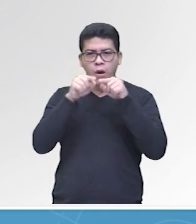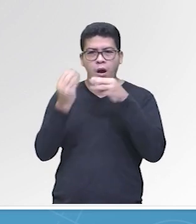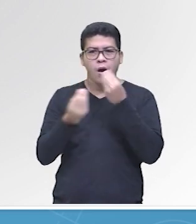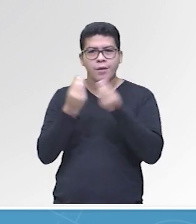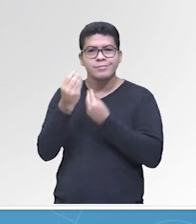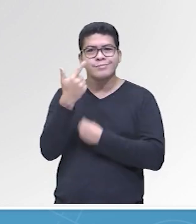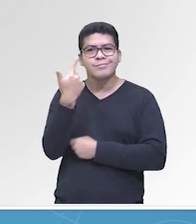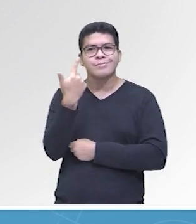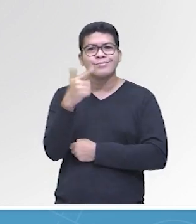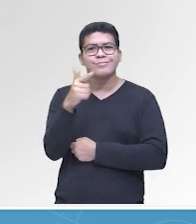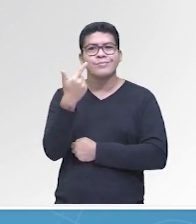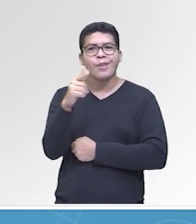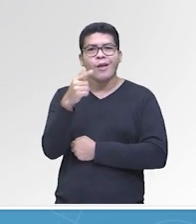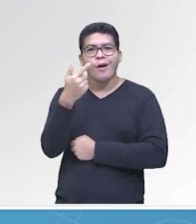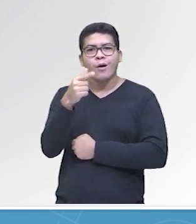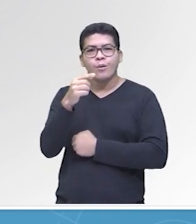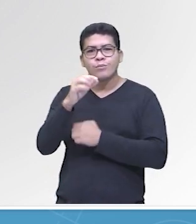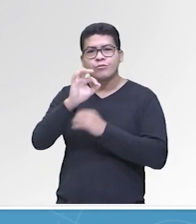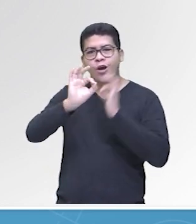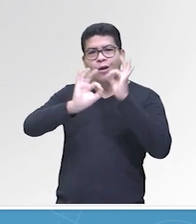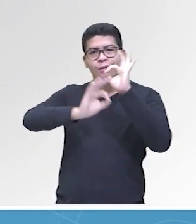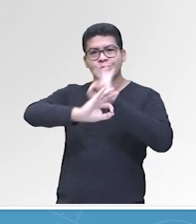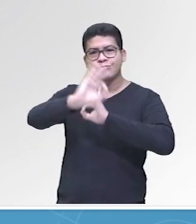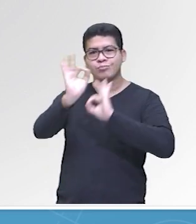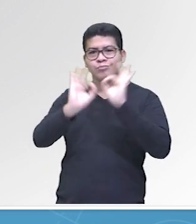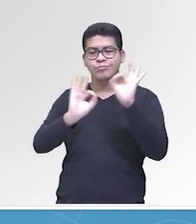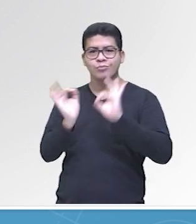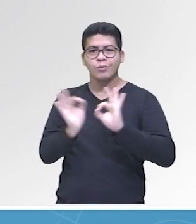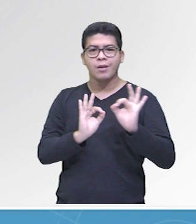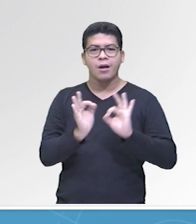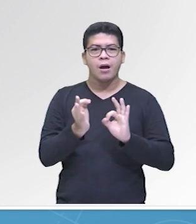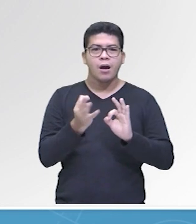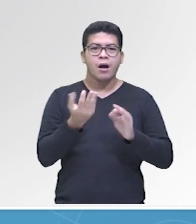está localizado o material genético da célula bacteriana.